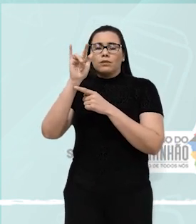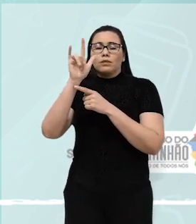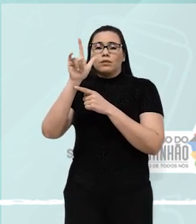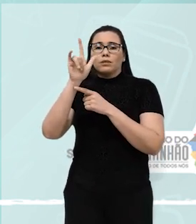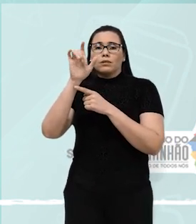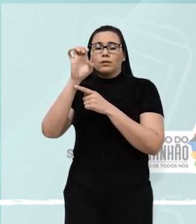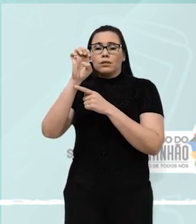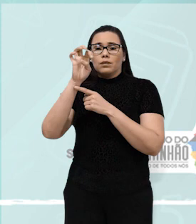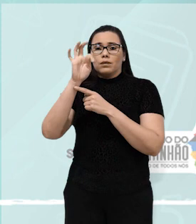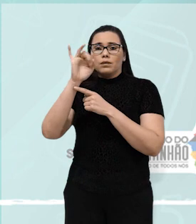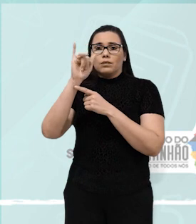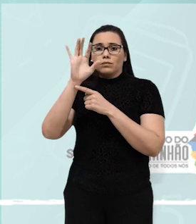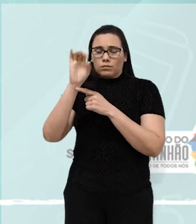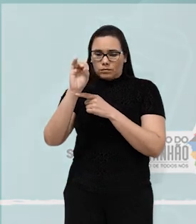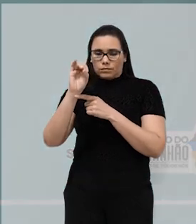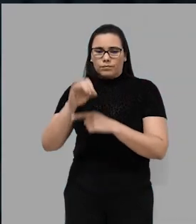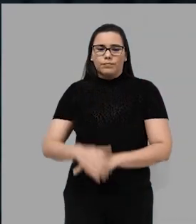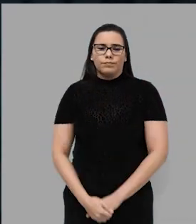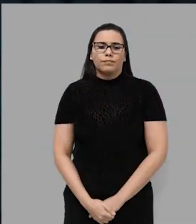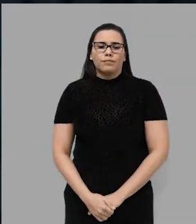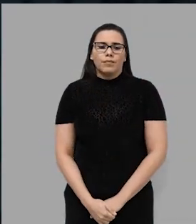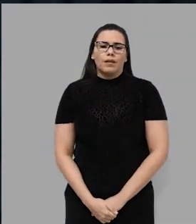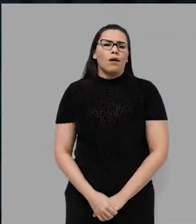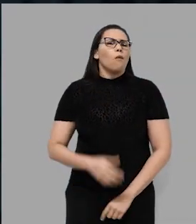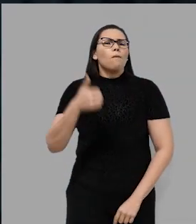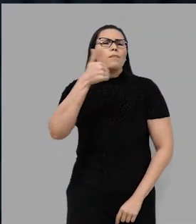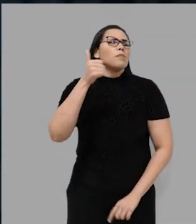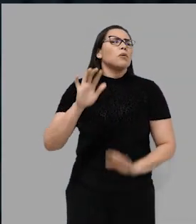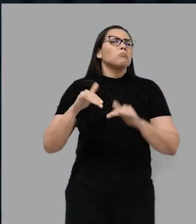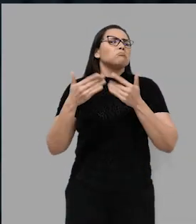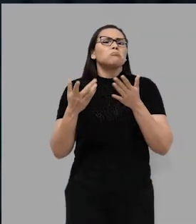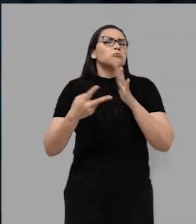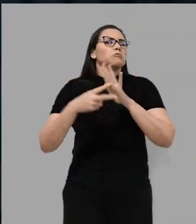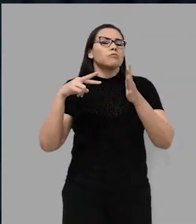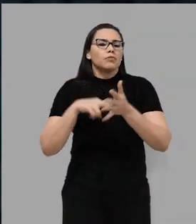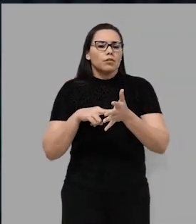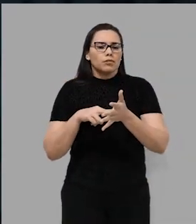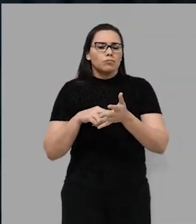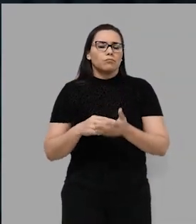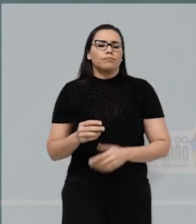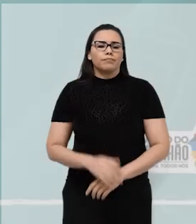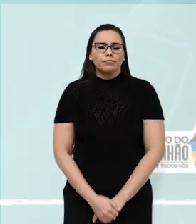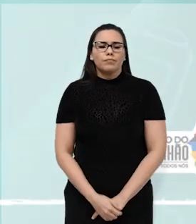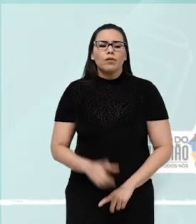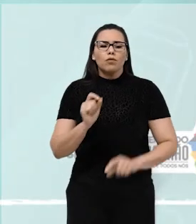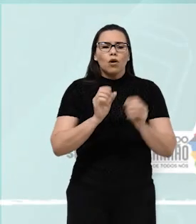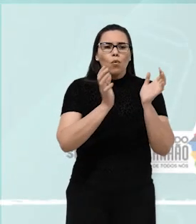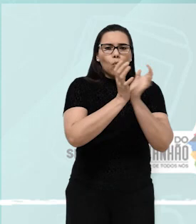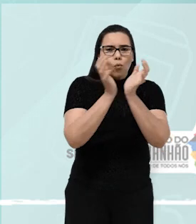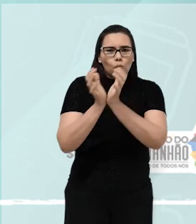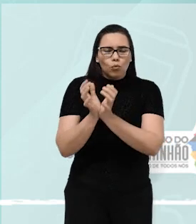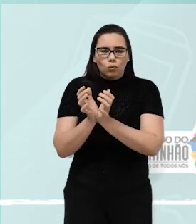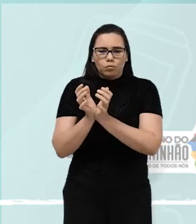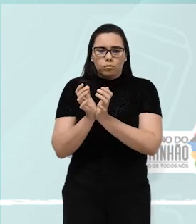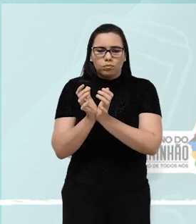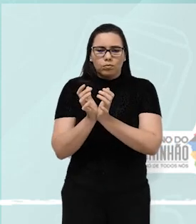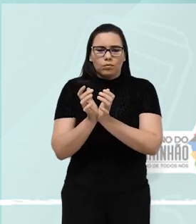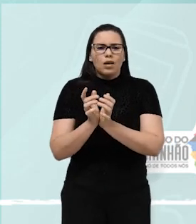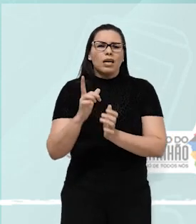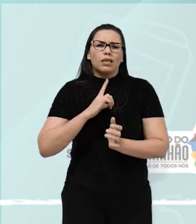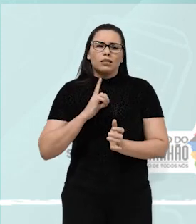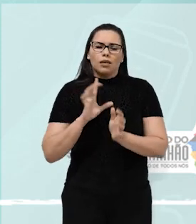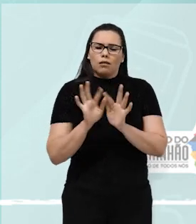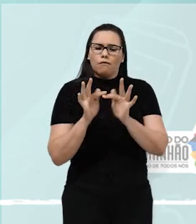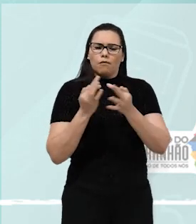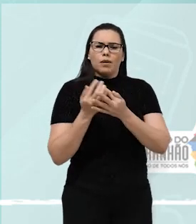vivos? Vamos lá. O que é grupo monofilético? Um grupo monofilético é um grupo formado por uma espécie